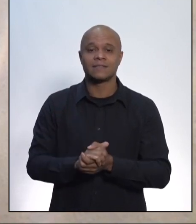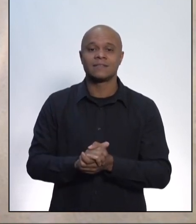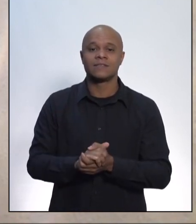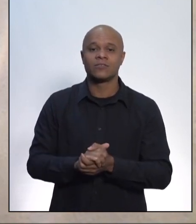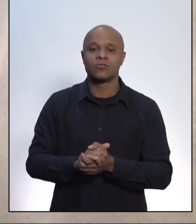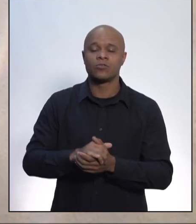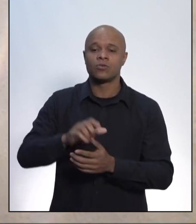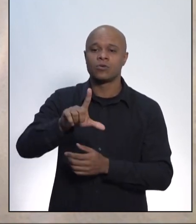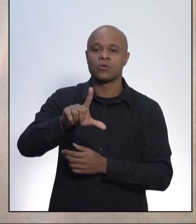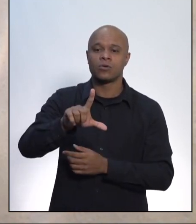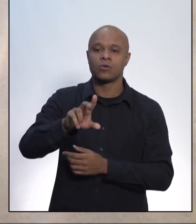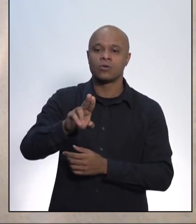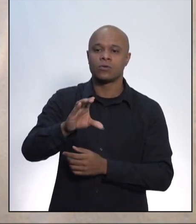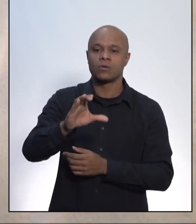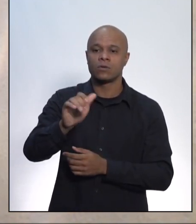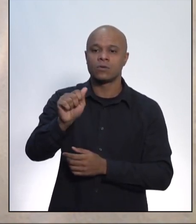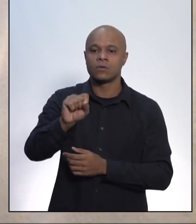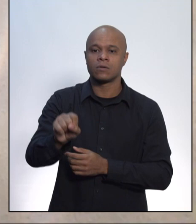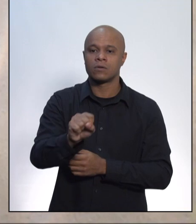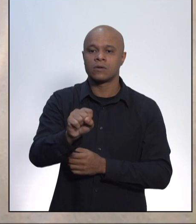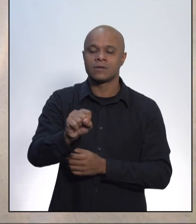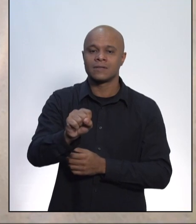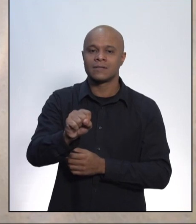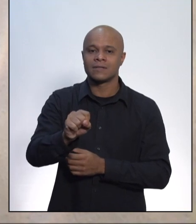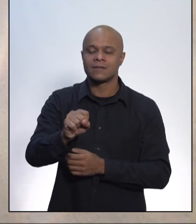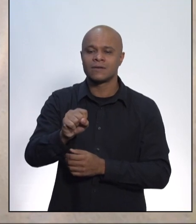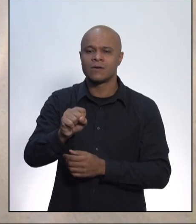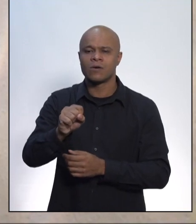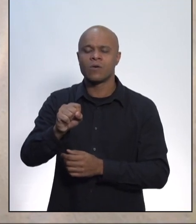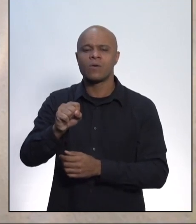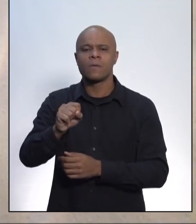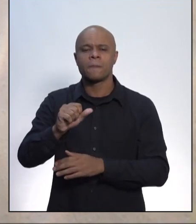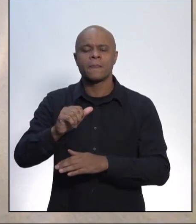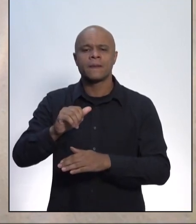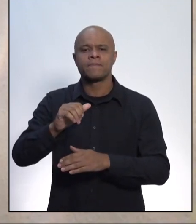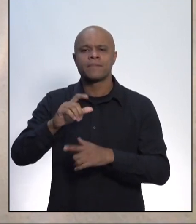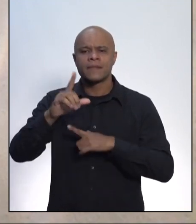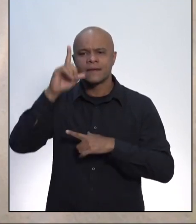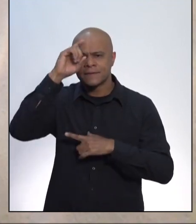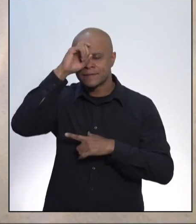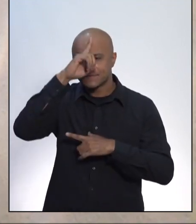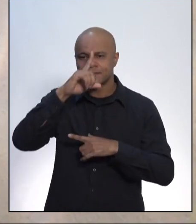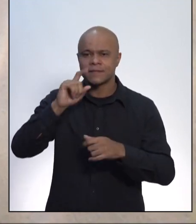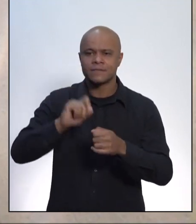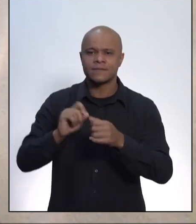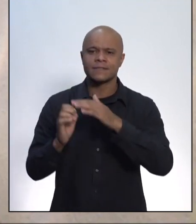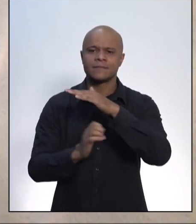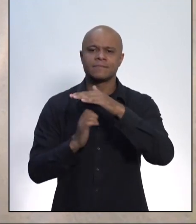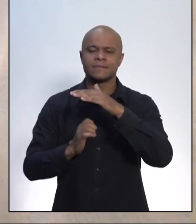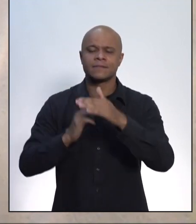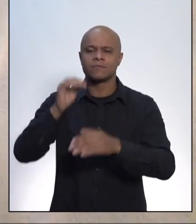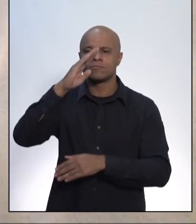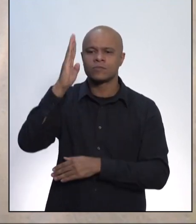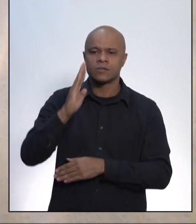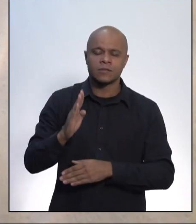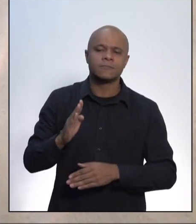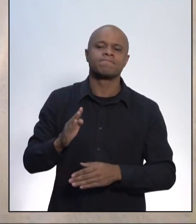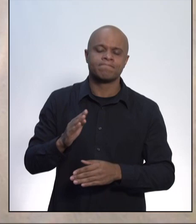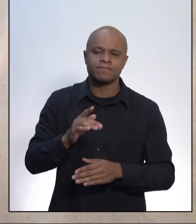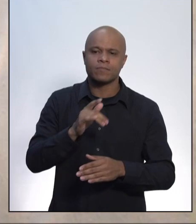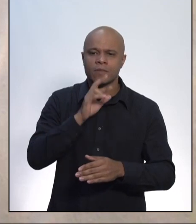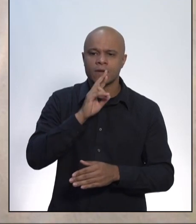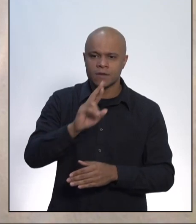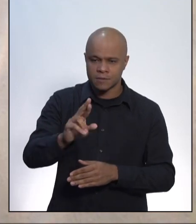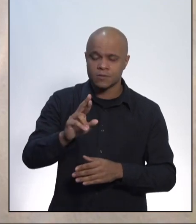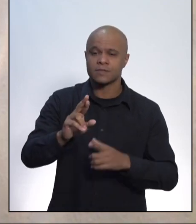Lucas pergunta: qual é a maior dificuldade de criar uma empresa no Brasil? Eu acho que a maior dificuldade é a burocracia hoje que a gente tem